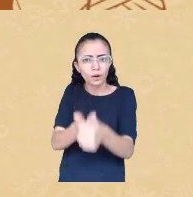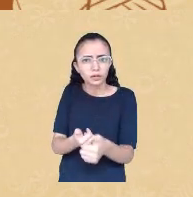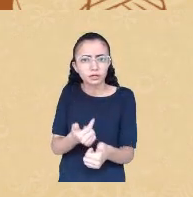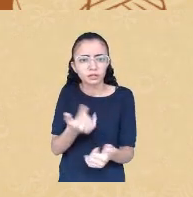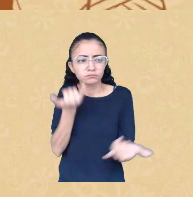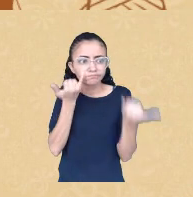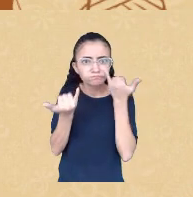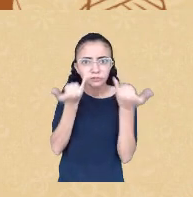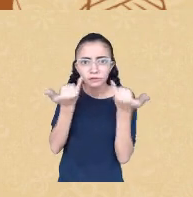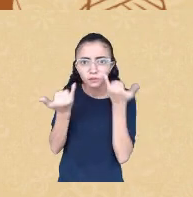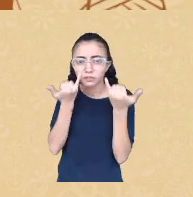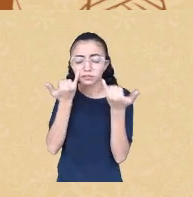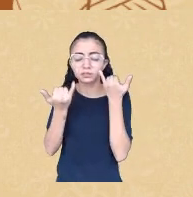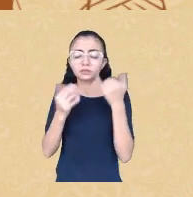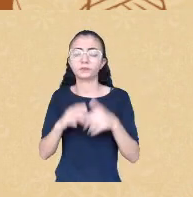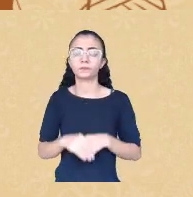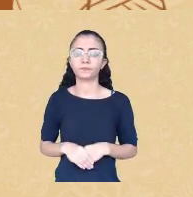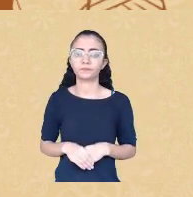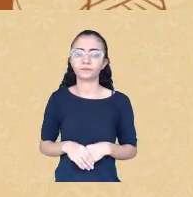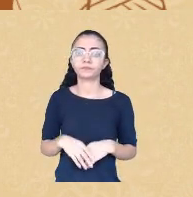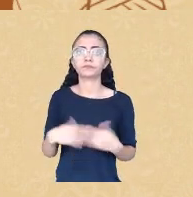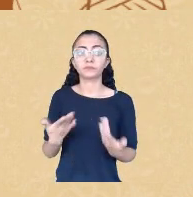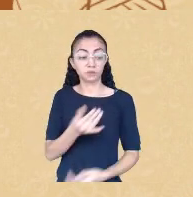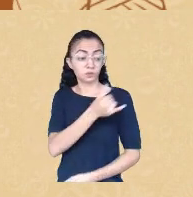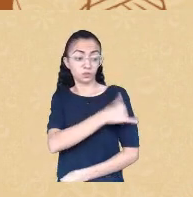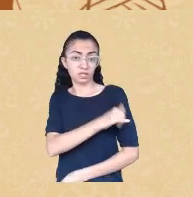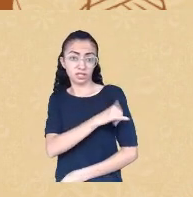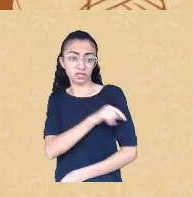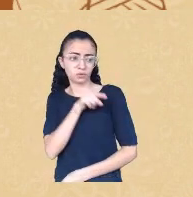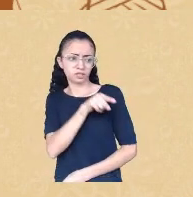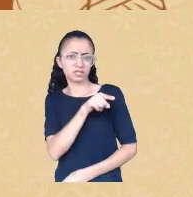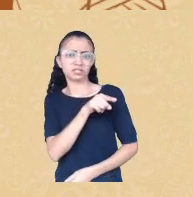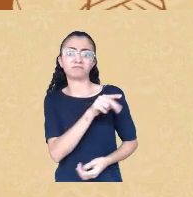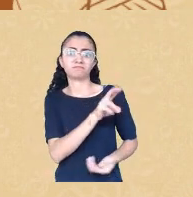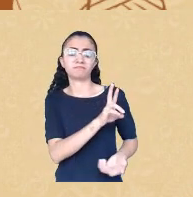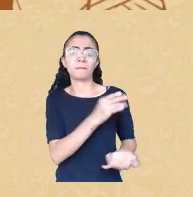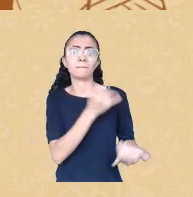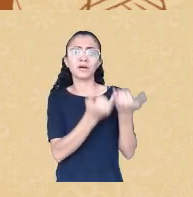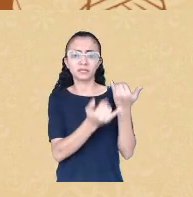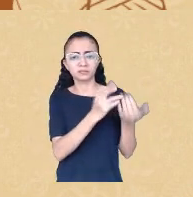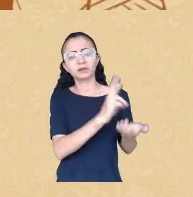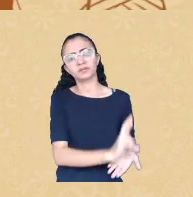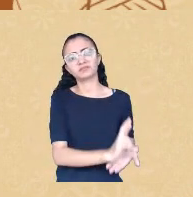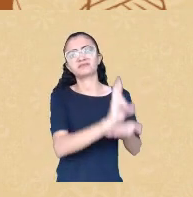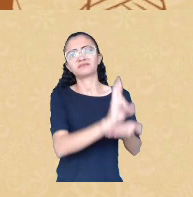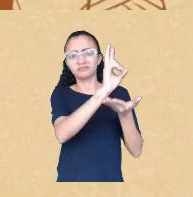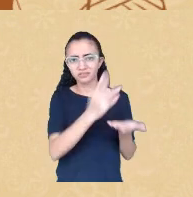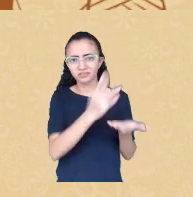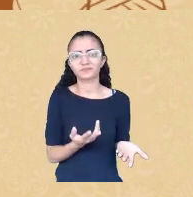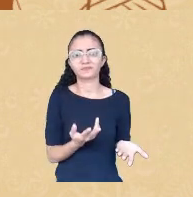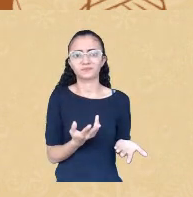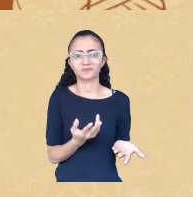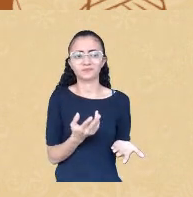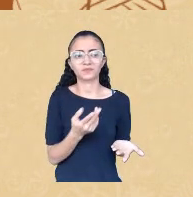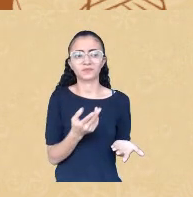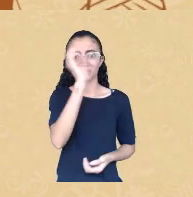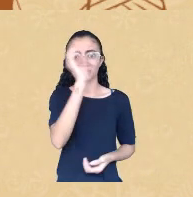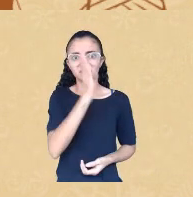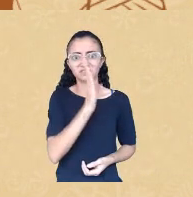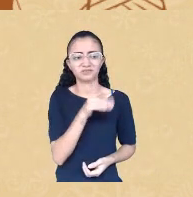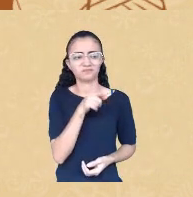que o Rio representa esse estado de coisas aqui. No Brasil, essa chacina,